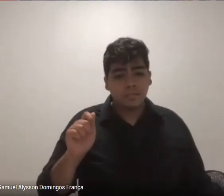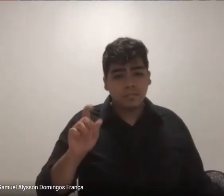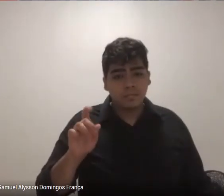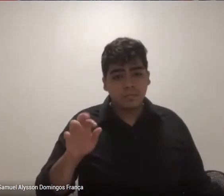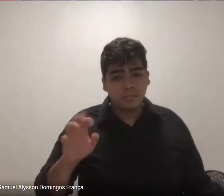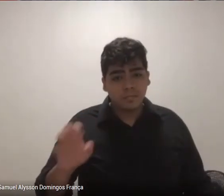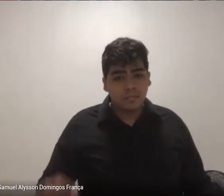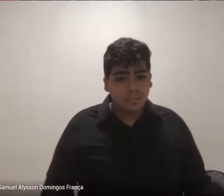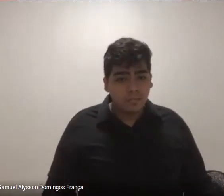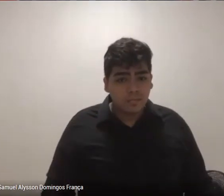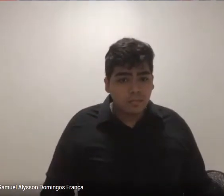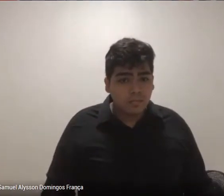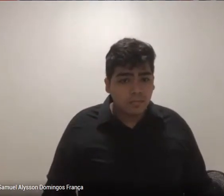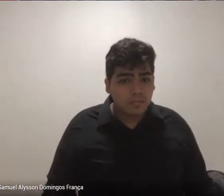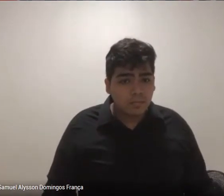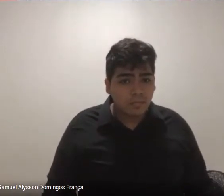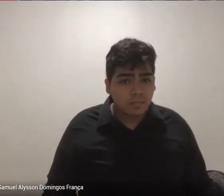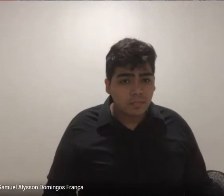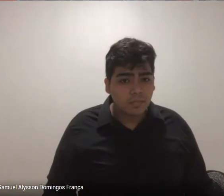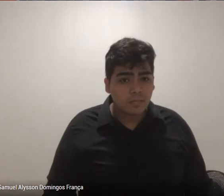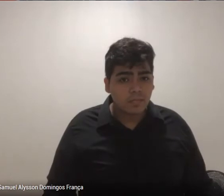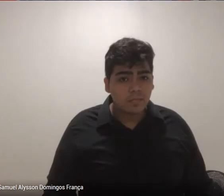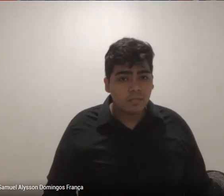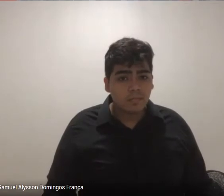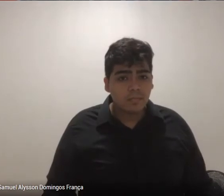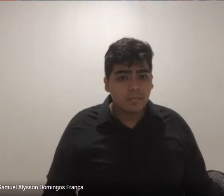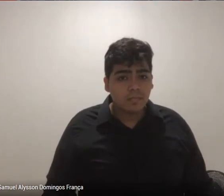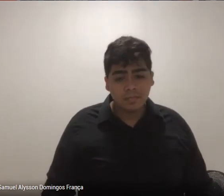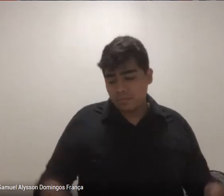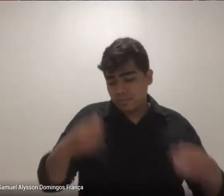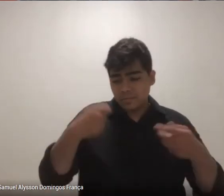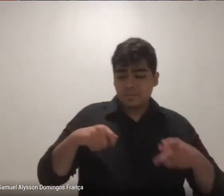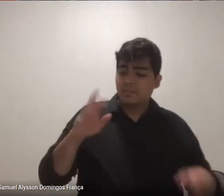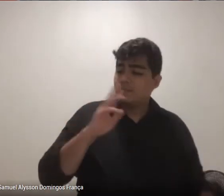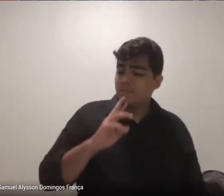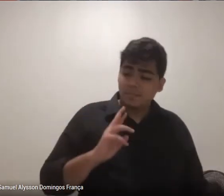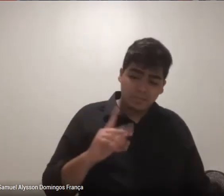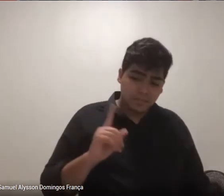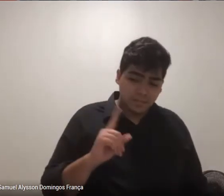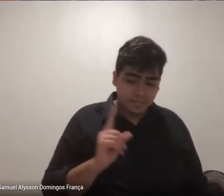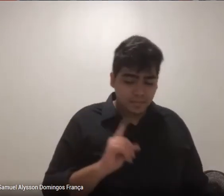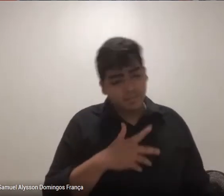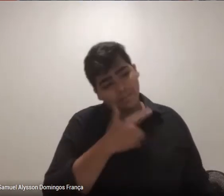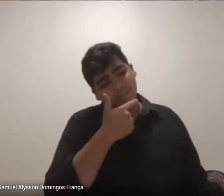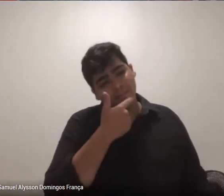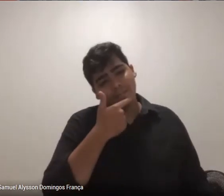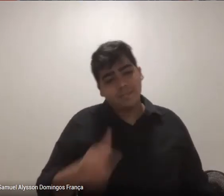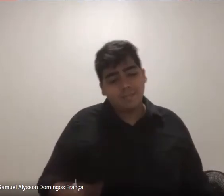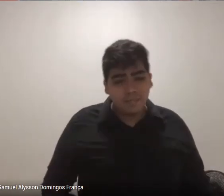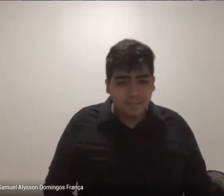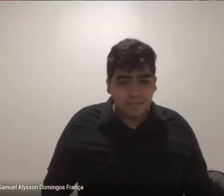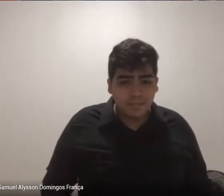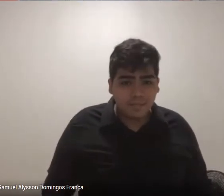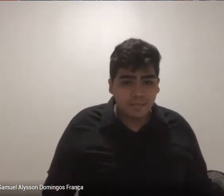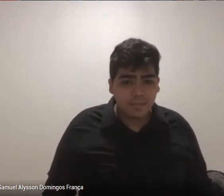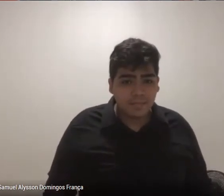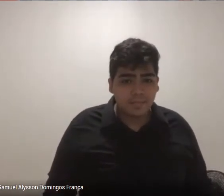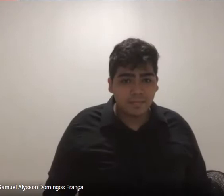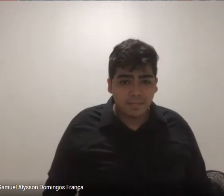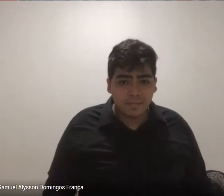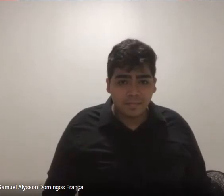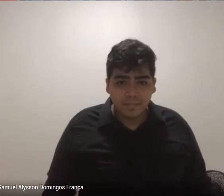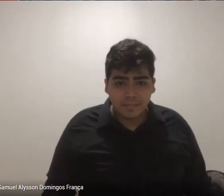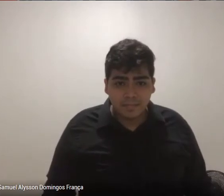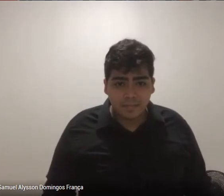Porque ele é um espaço efêmero. Foi só uma provocação, você não respondeu. Ele, como espaço Por que efêmero, tirar o pallet?